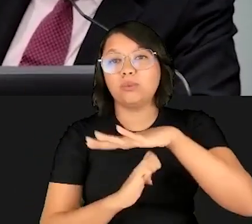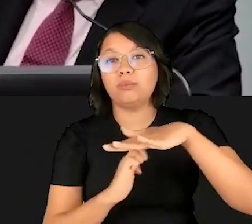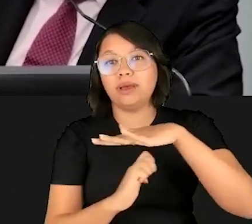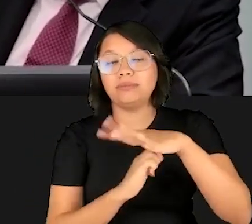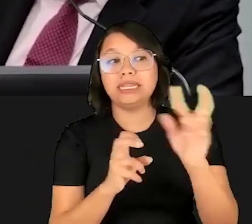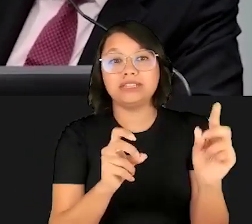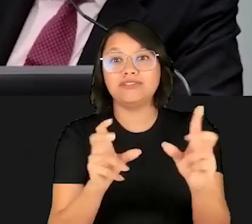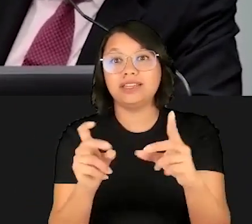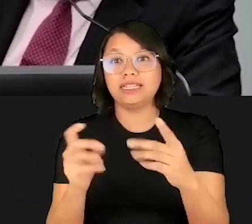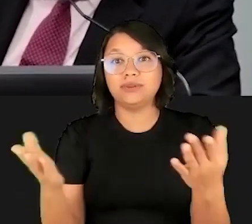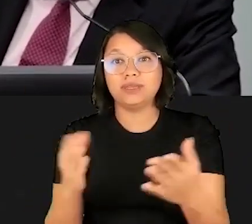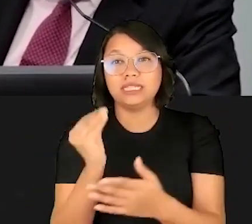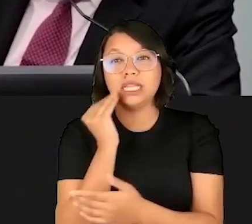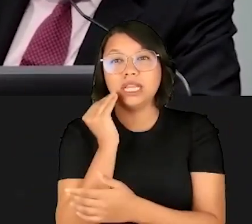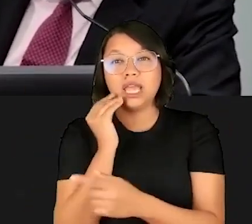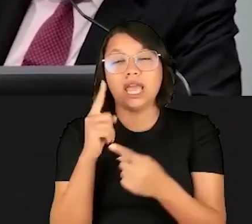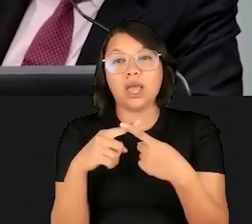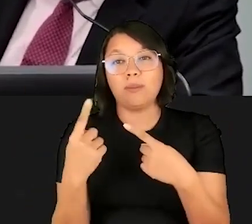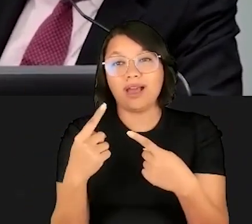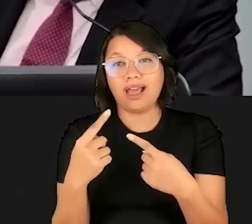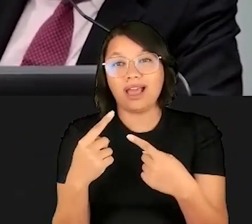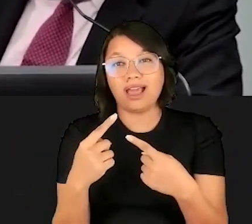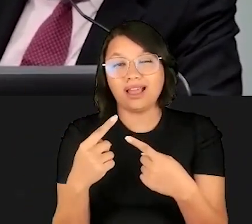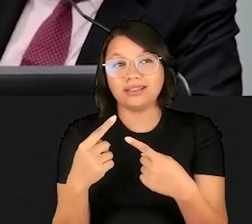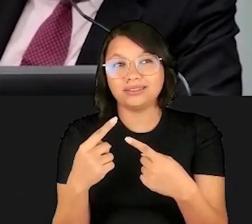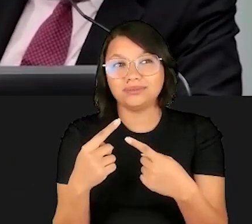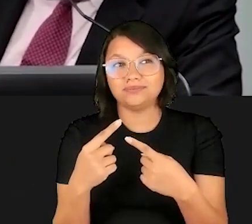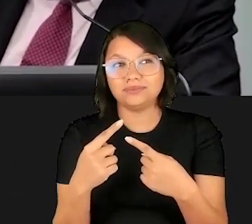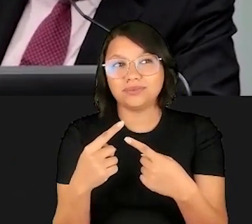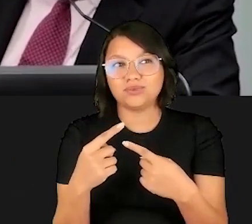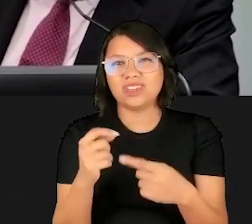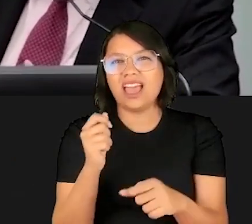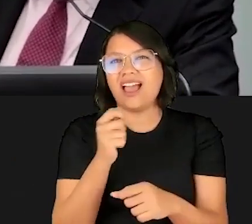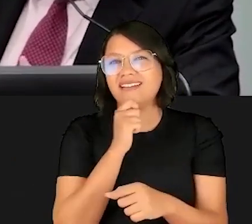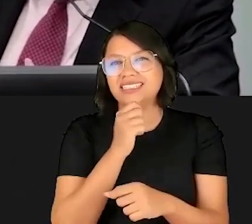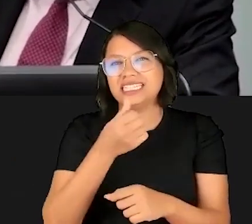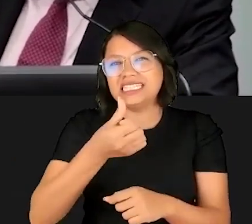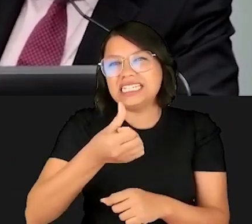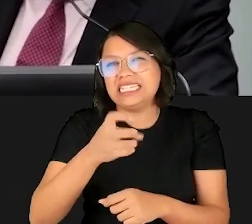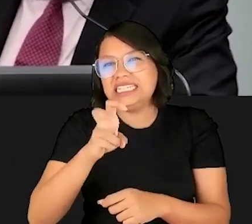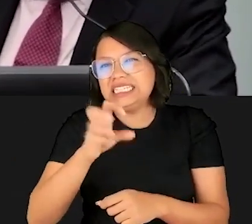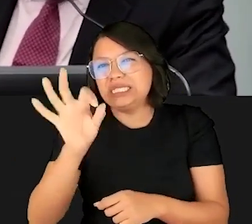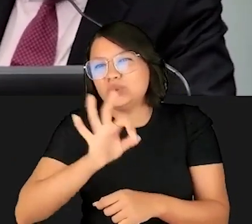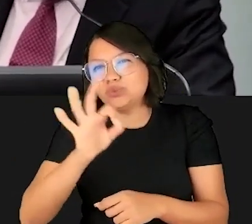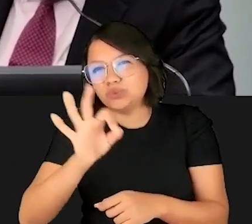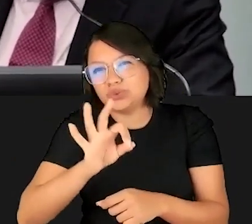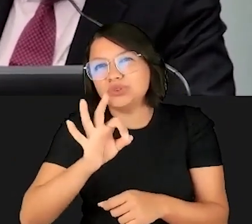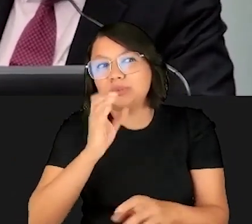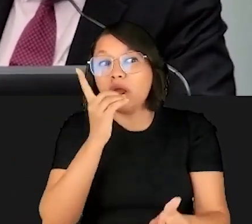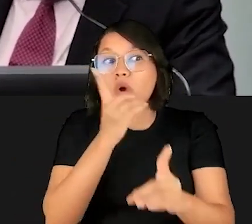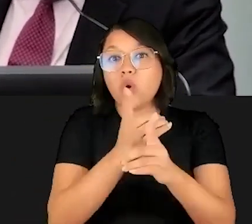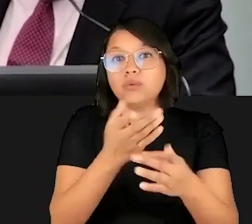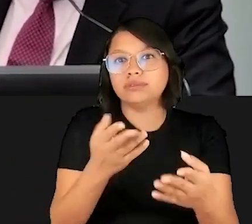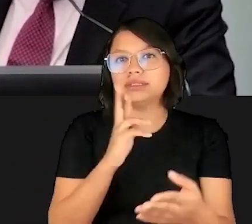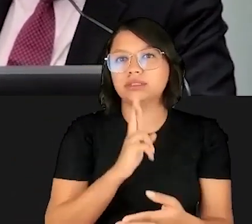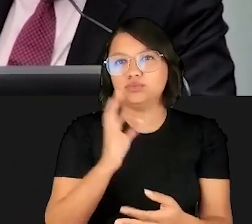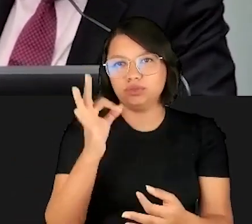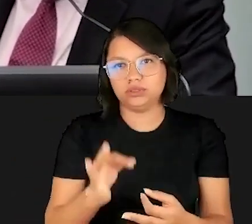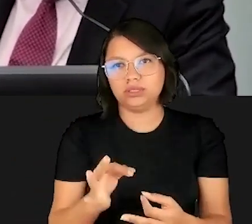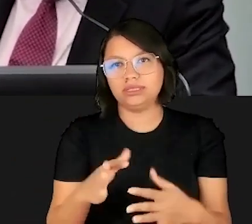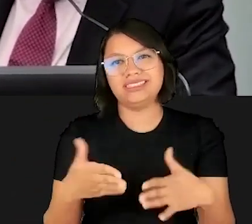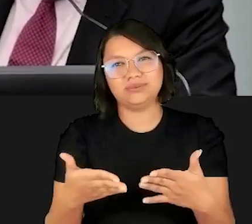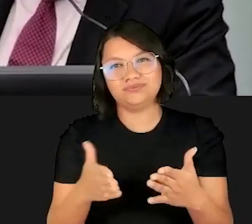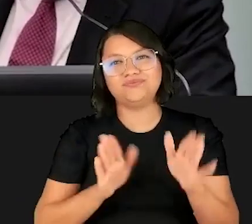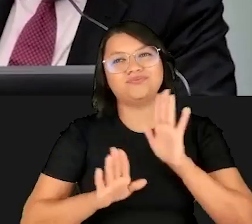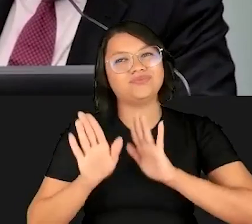Estados Unidos, mas a eficácia, doutor Djalma, é 65%. Não está pronto ainda para prime time. Então, isso vai ser